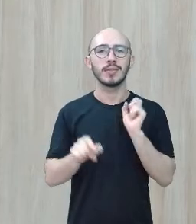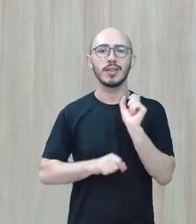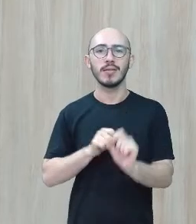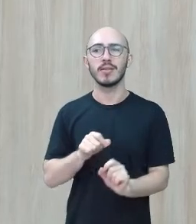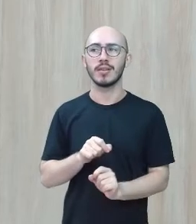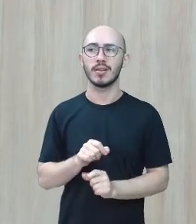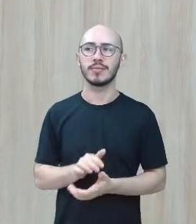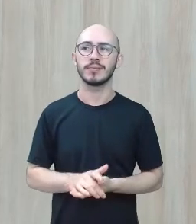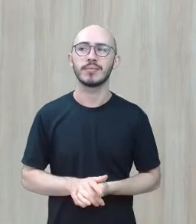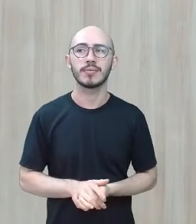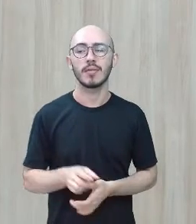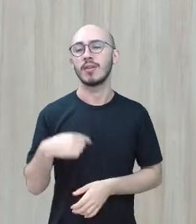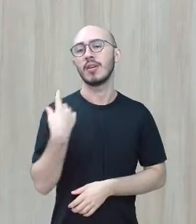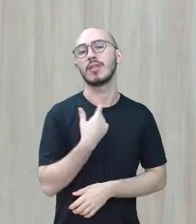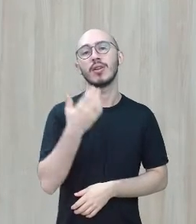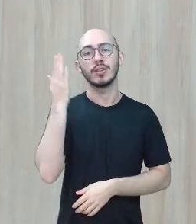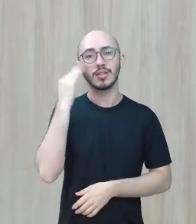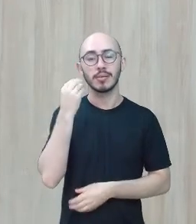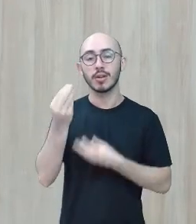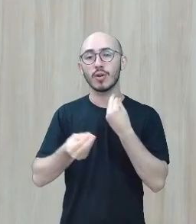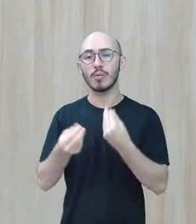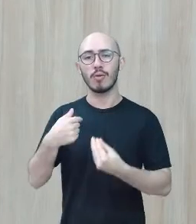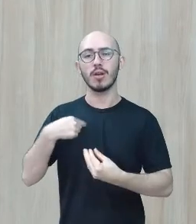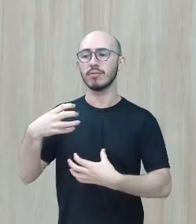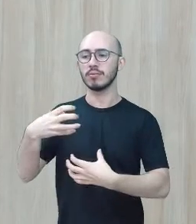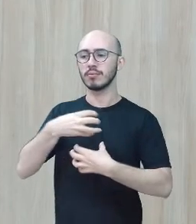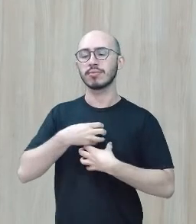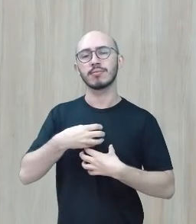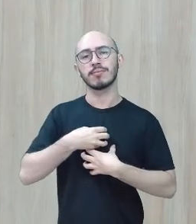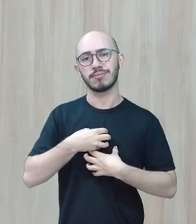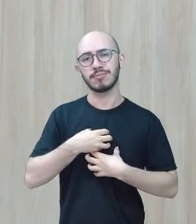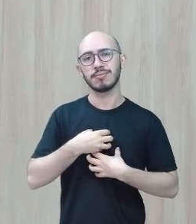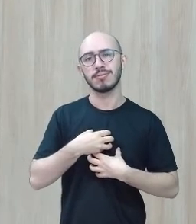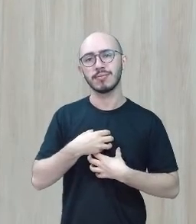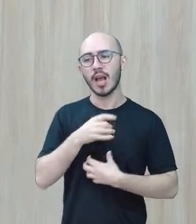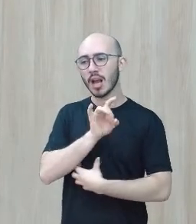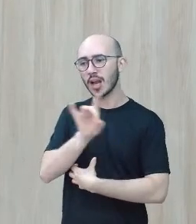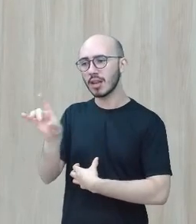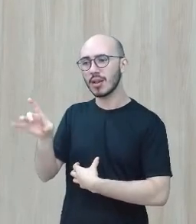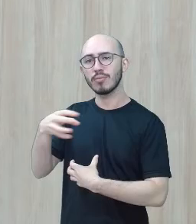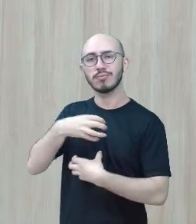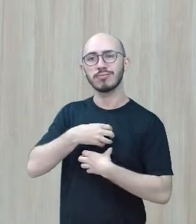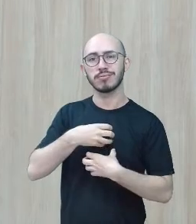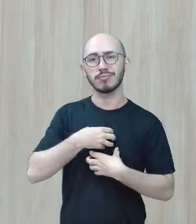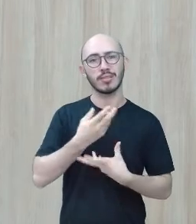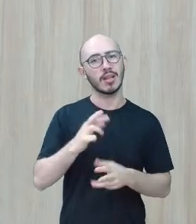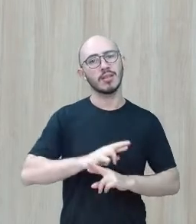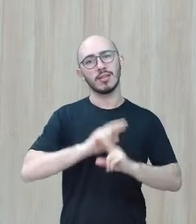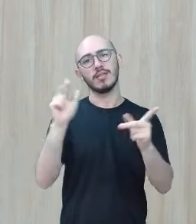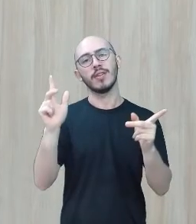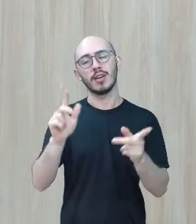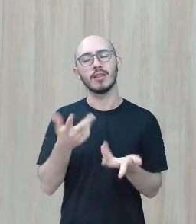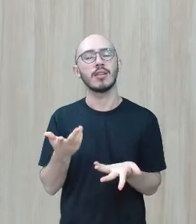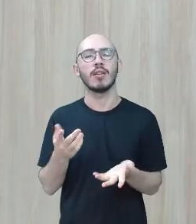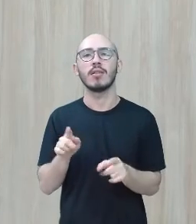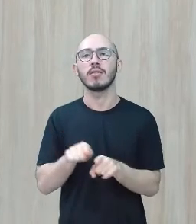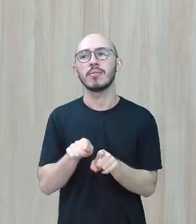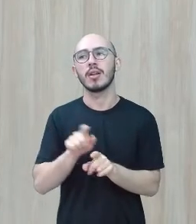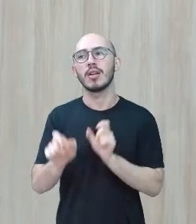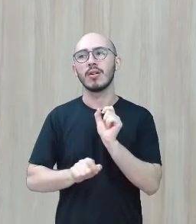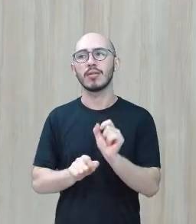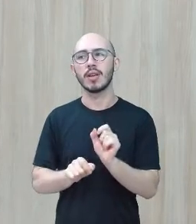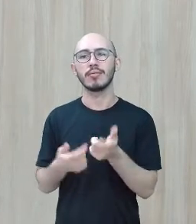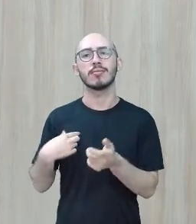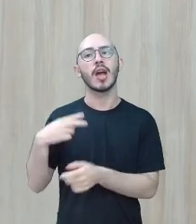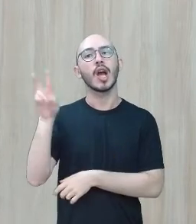que a gente sabe do fato é como esse fato nos impactou. Então, eu sempre digo que quando a gente pensa em verdade, em lados da